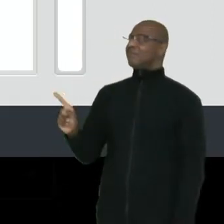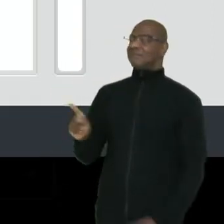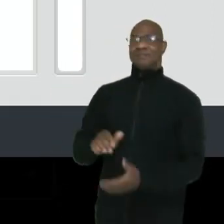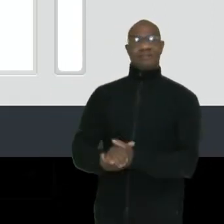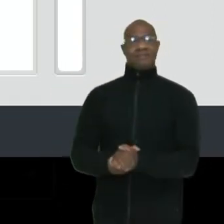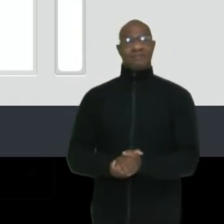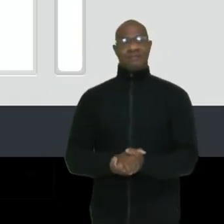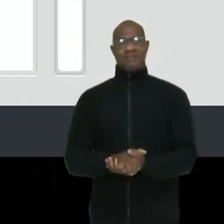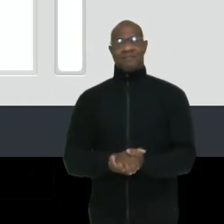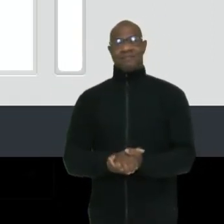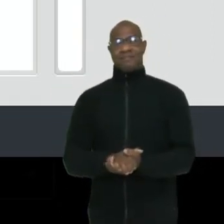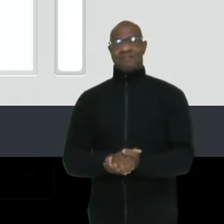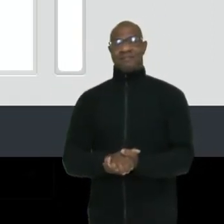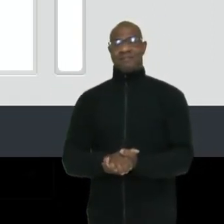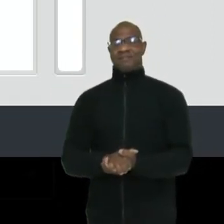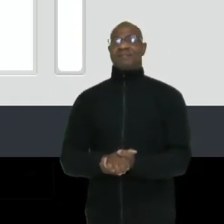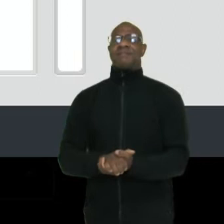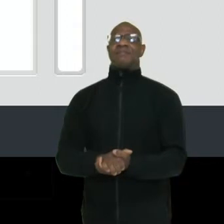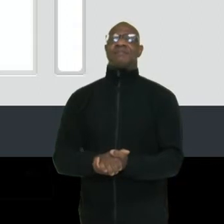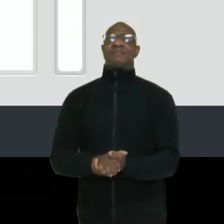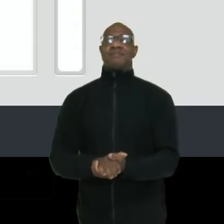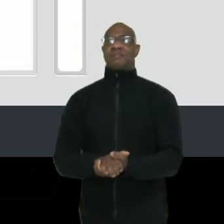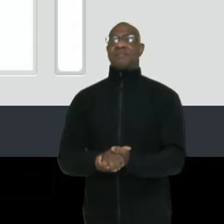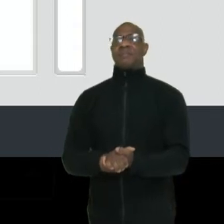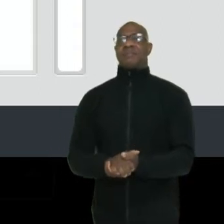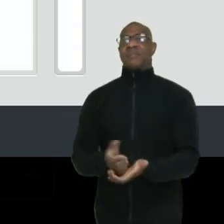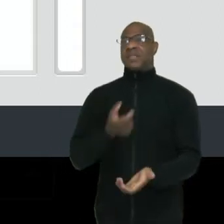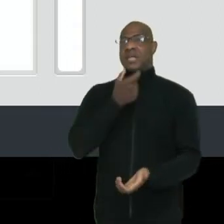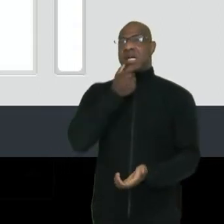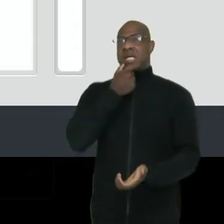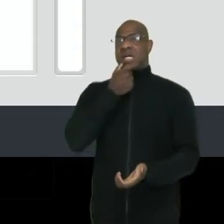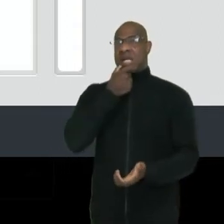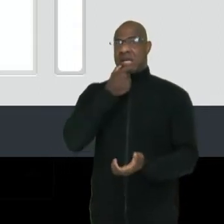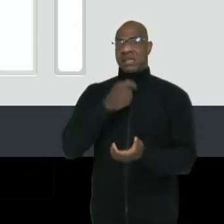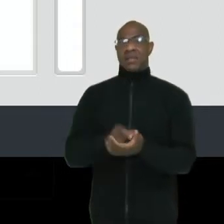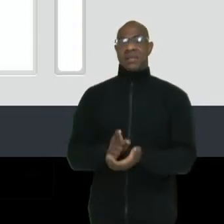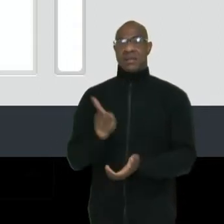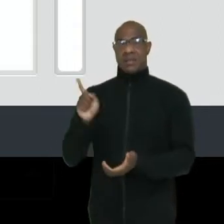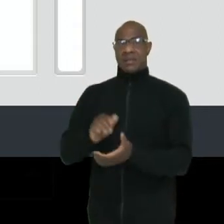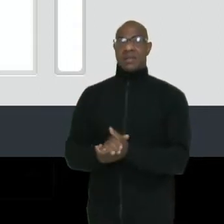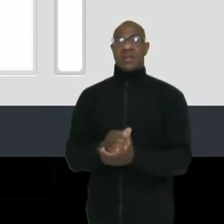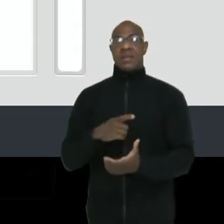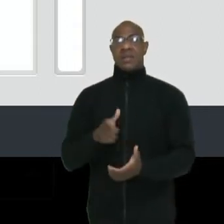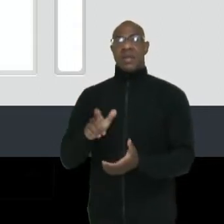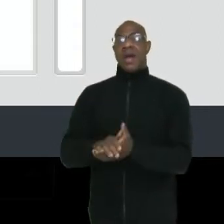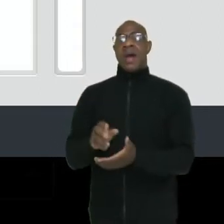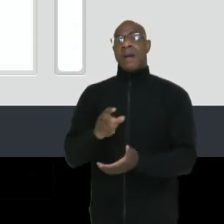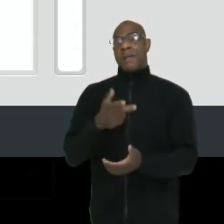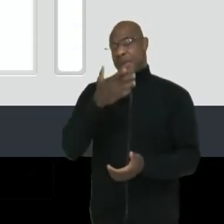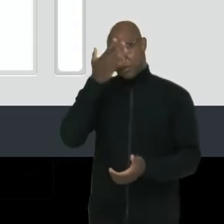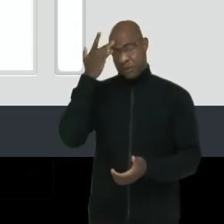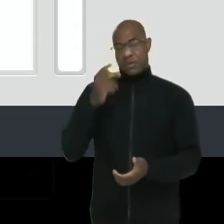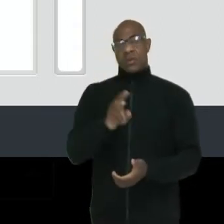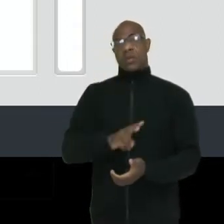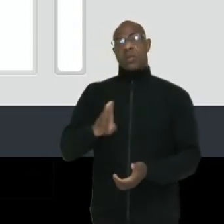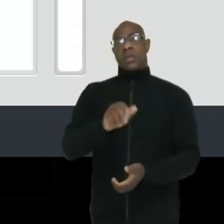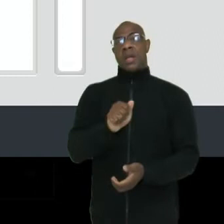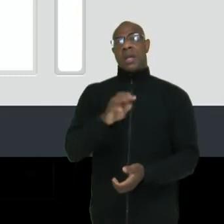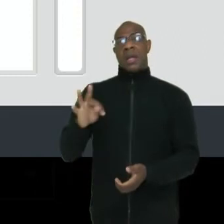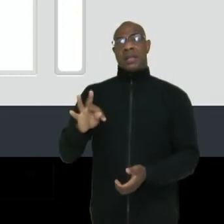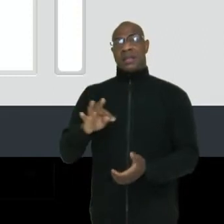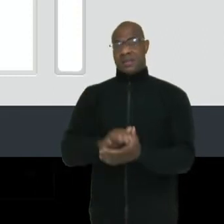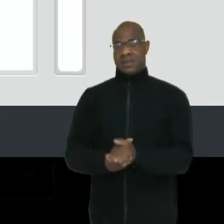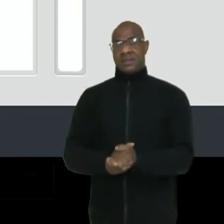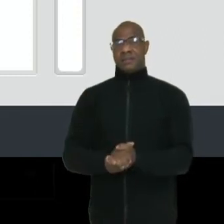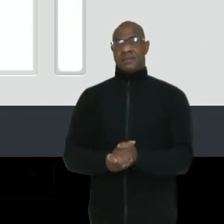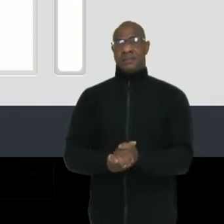de segunda a sexta. Em inglês britânico, as pessoas usam a preposição at mais the weekend para falar